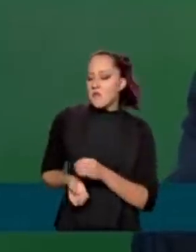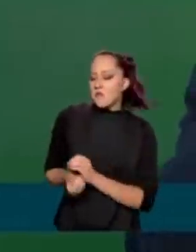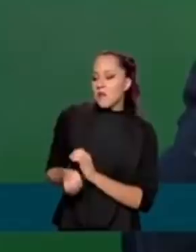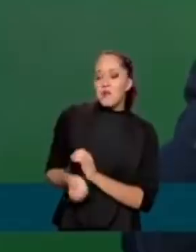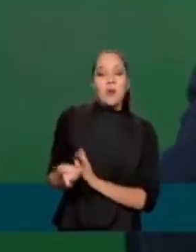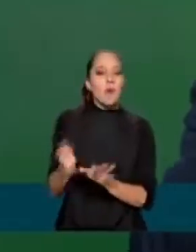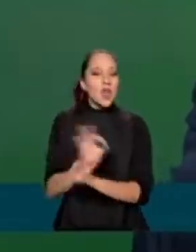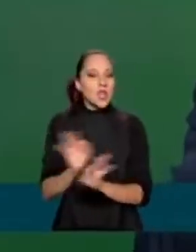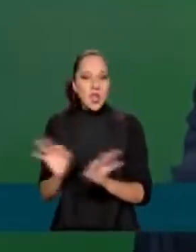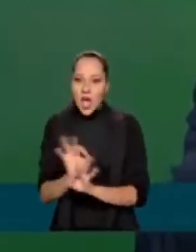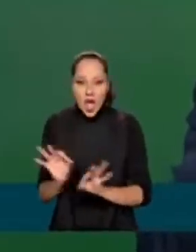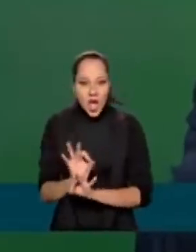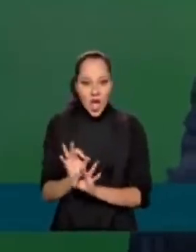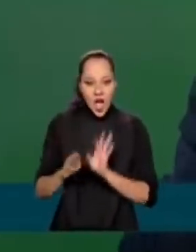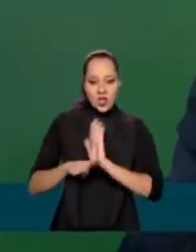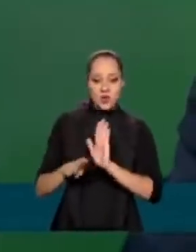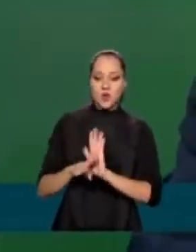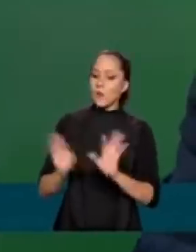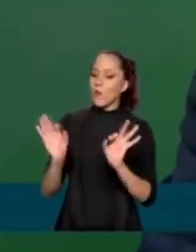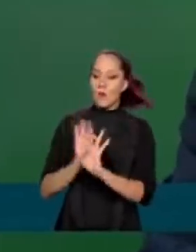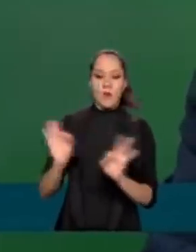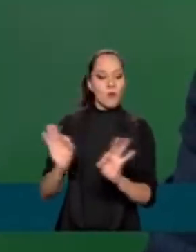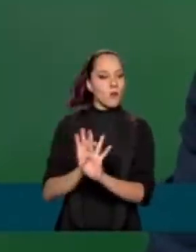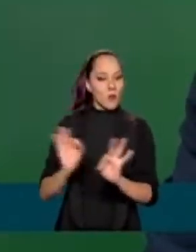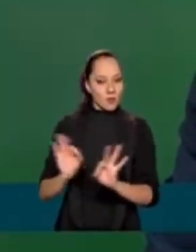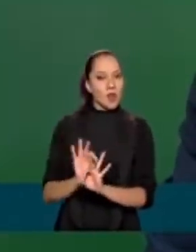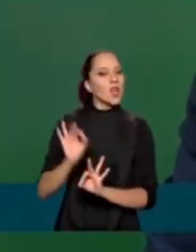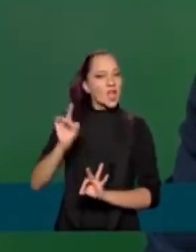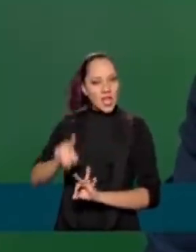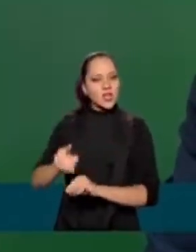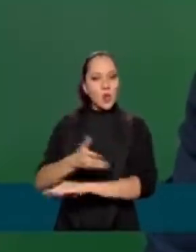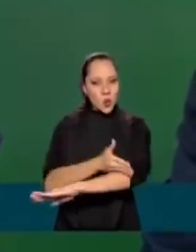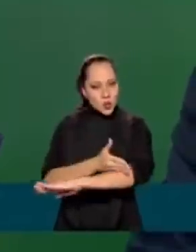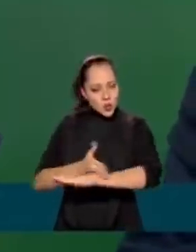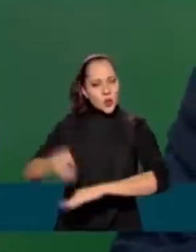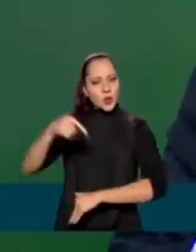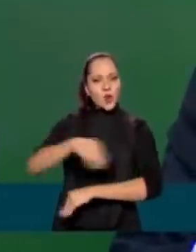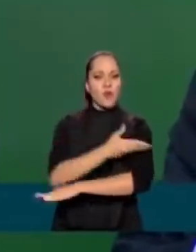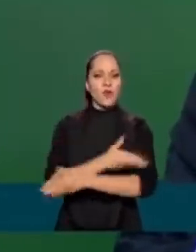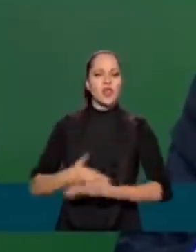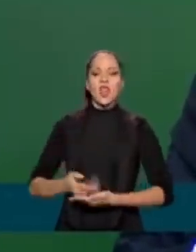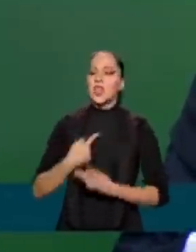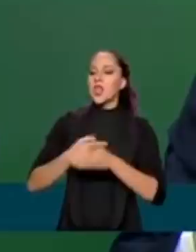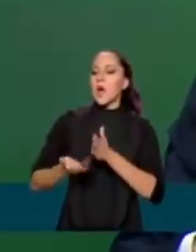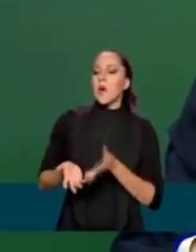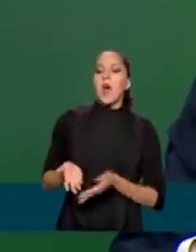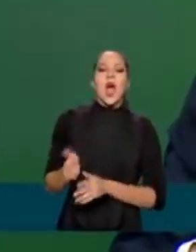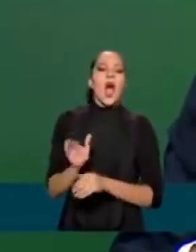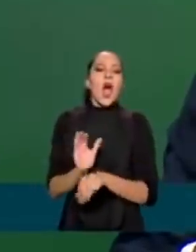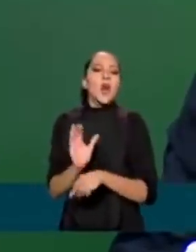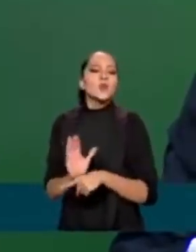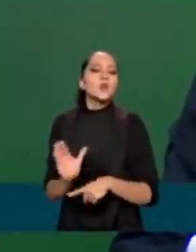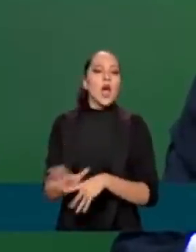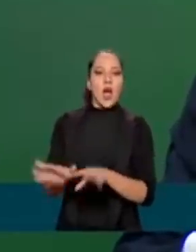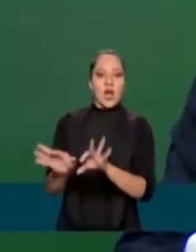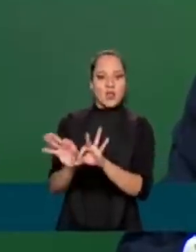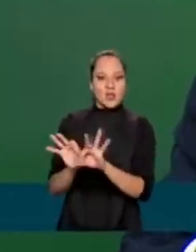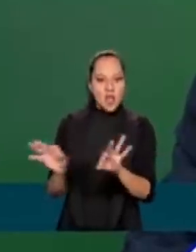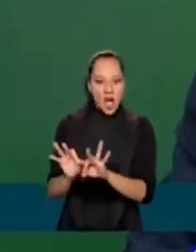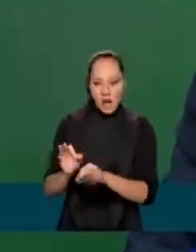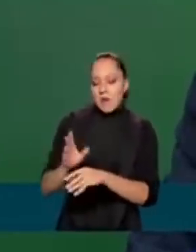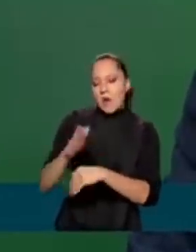ninguém, porque esta é a prática desse governo, não favorecer ninguém.